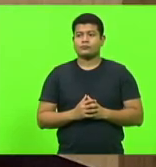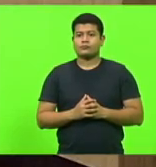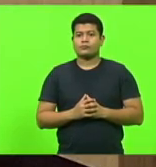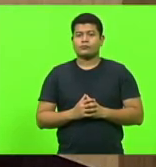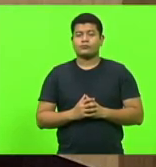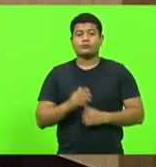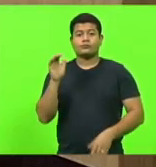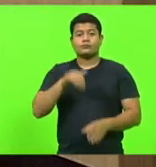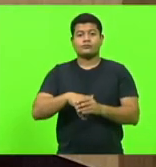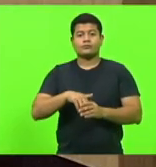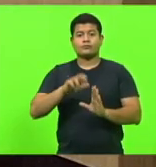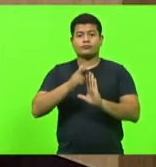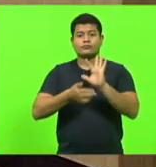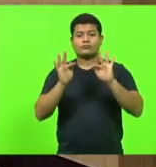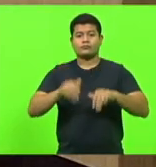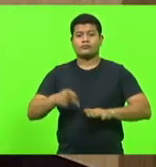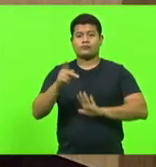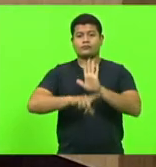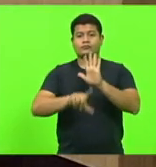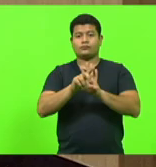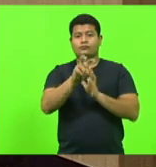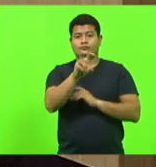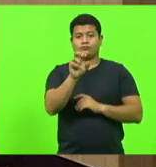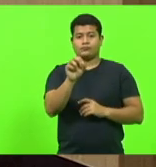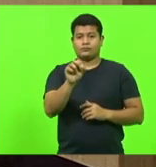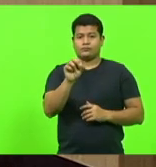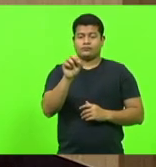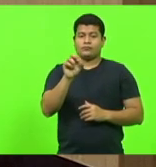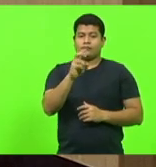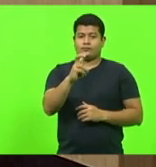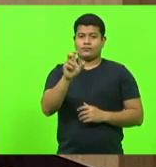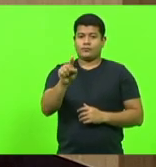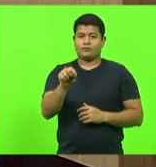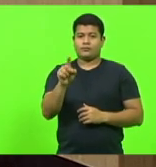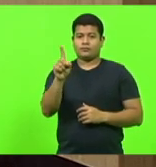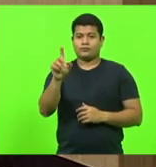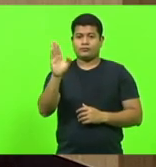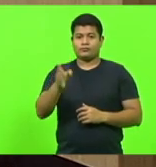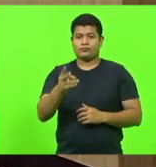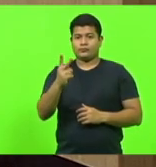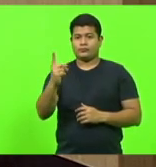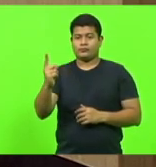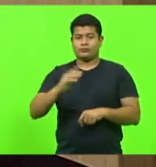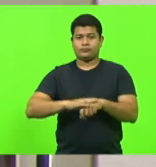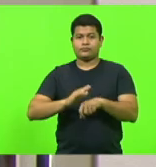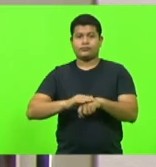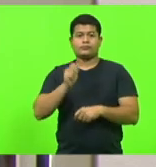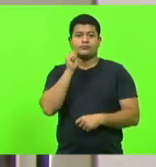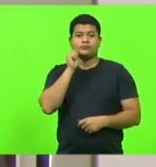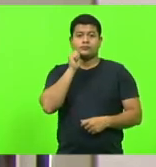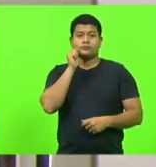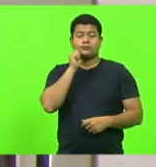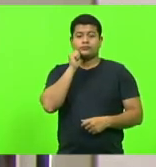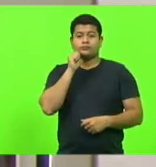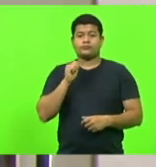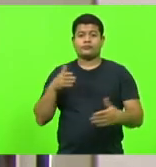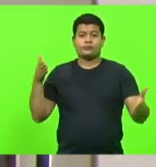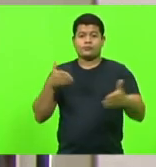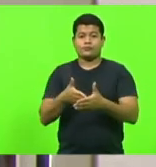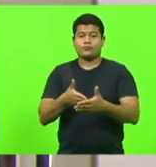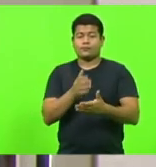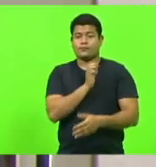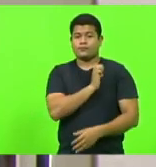Votação da redação final do Projeto de Lei nº.1, de 2021, autor deputada Ana Campagnolo. Impede o Estado de Santa